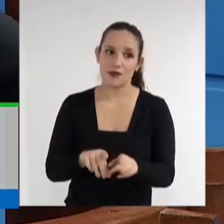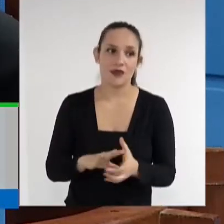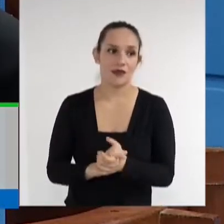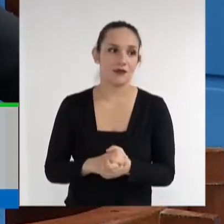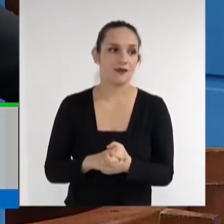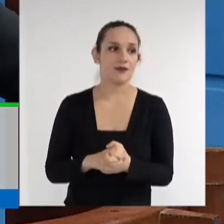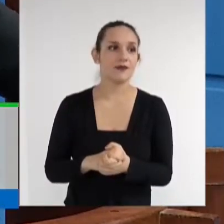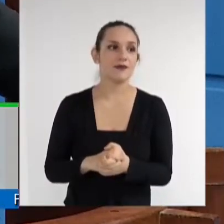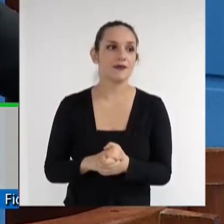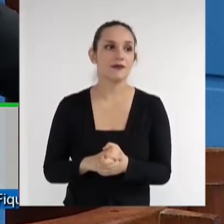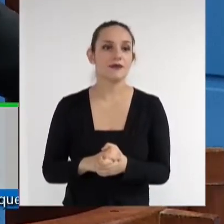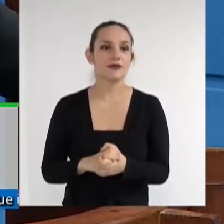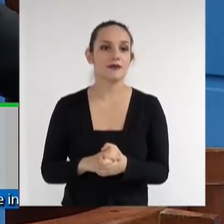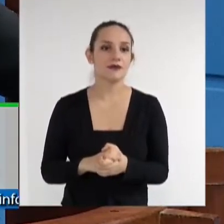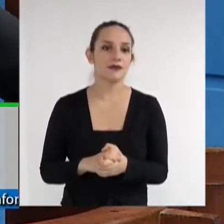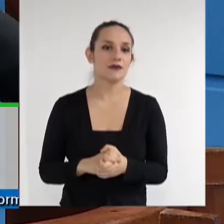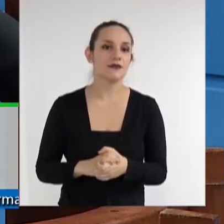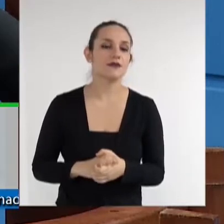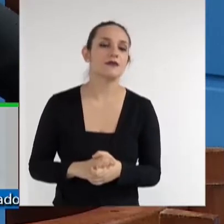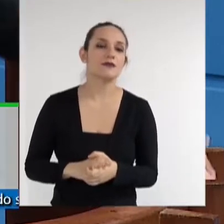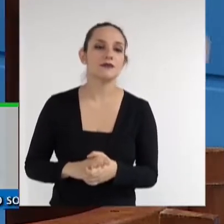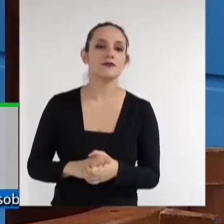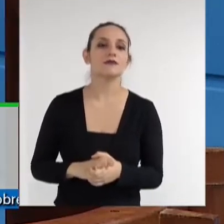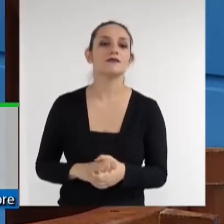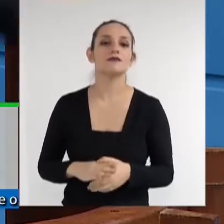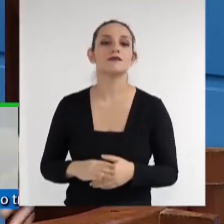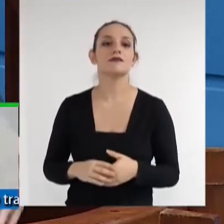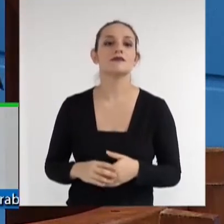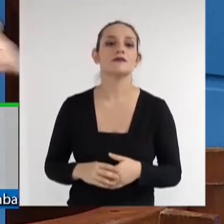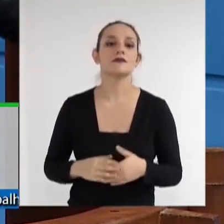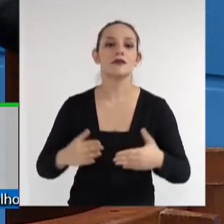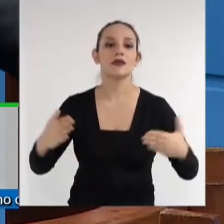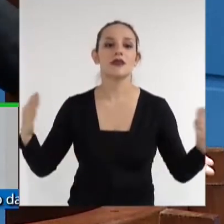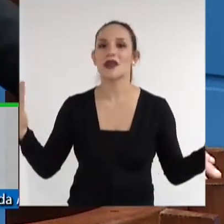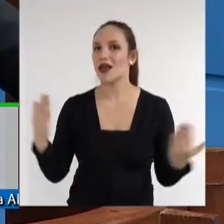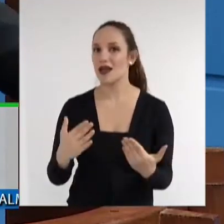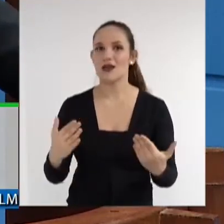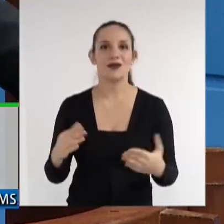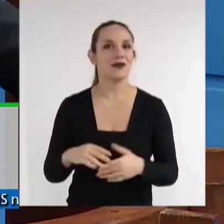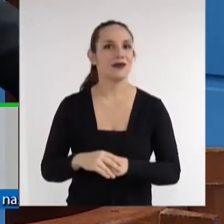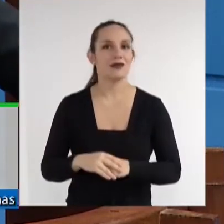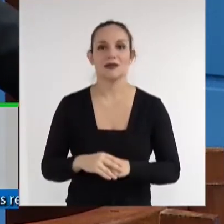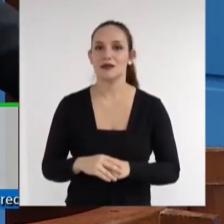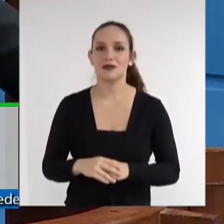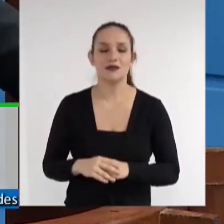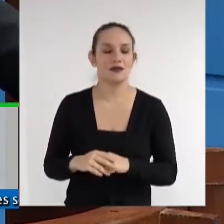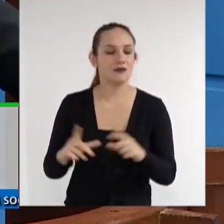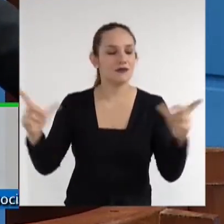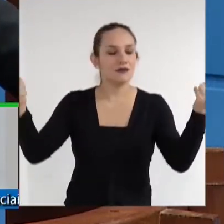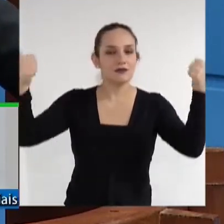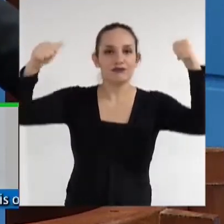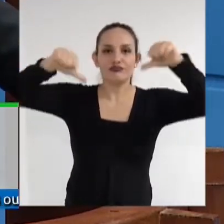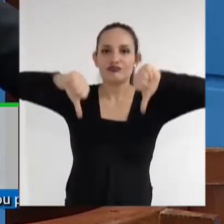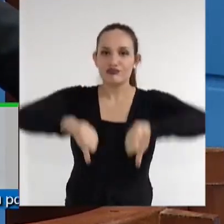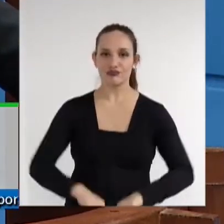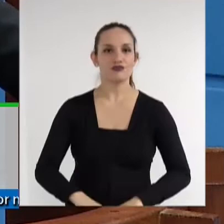Hoje a gente está tendo uma derrocada geral desses